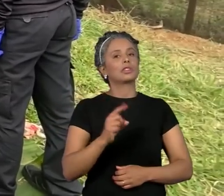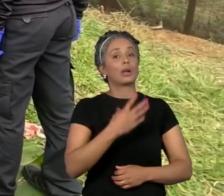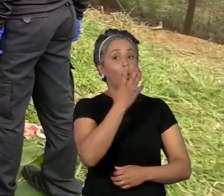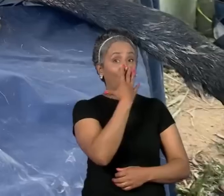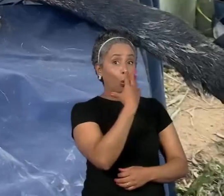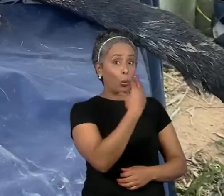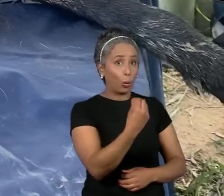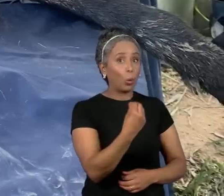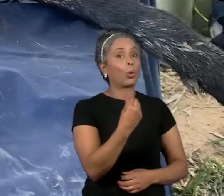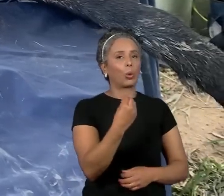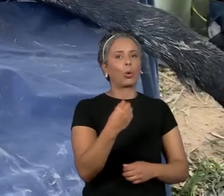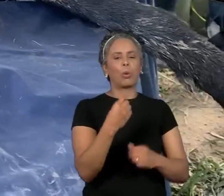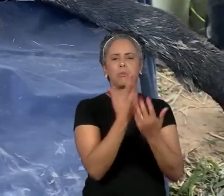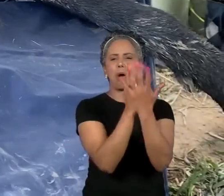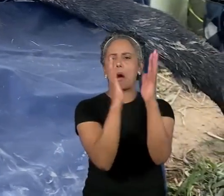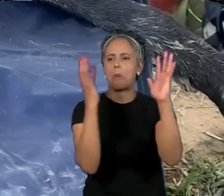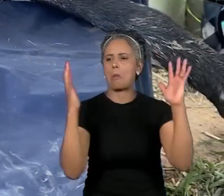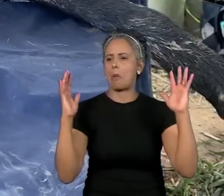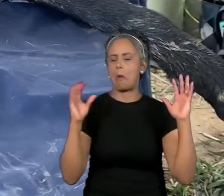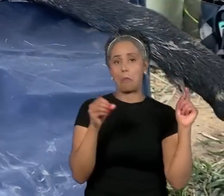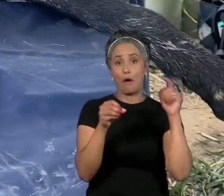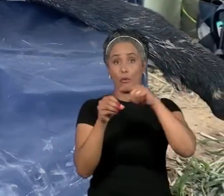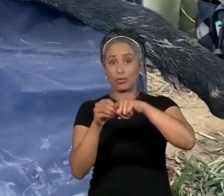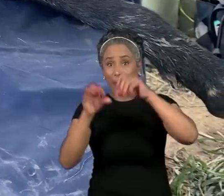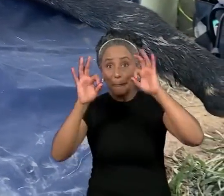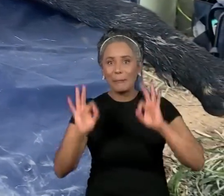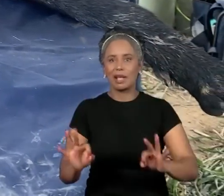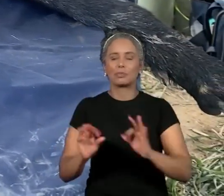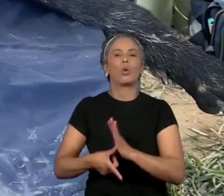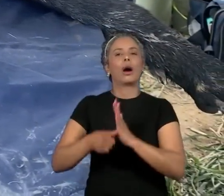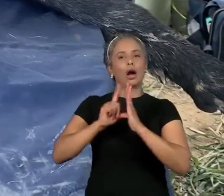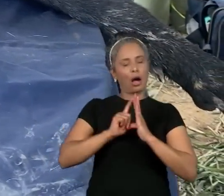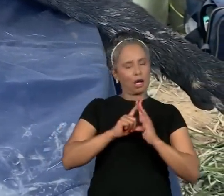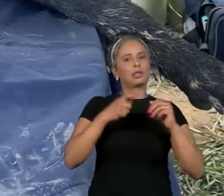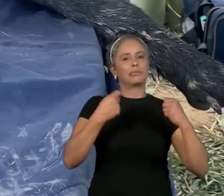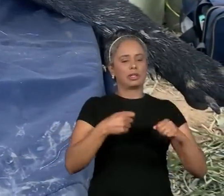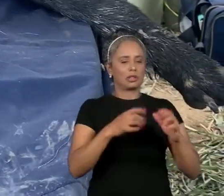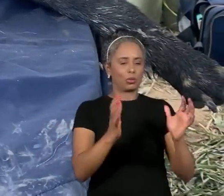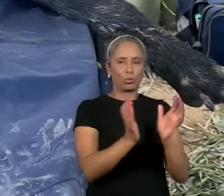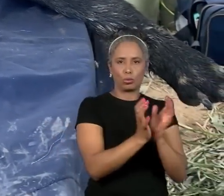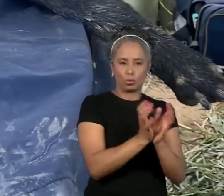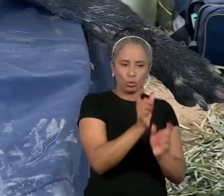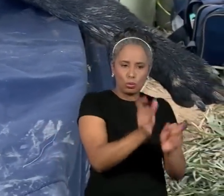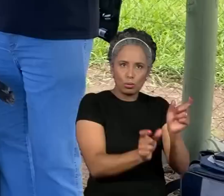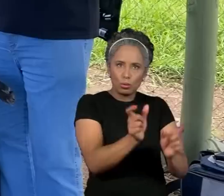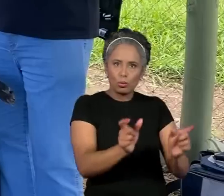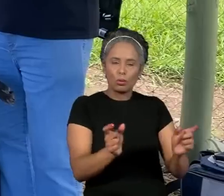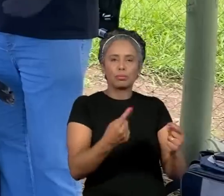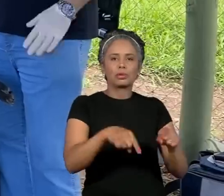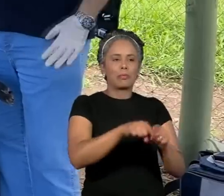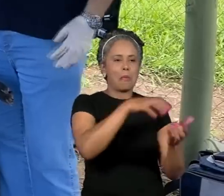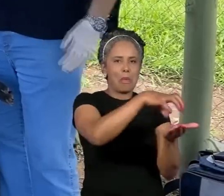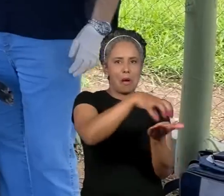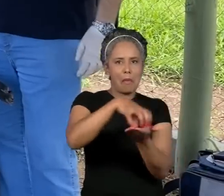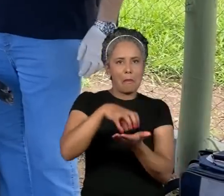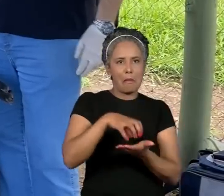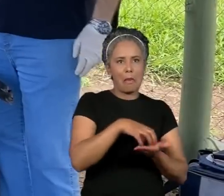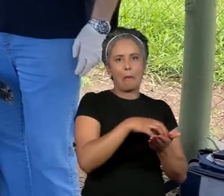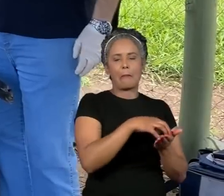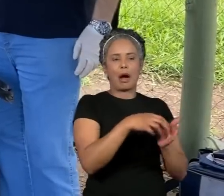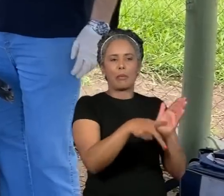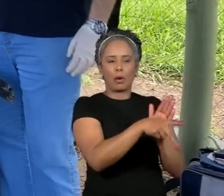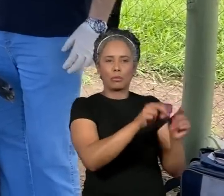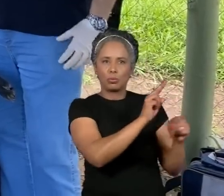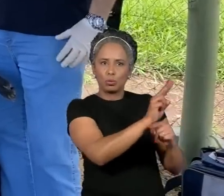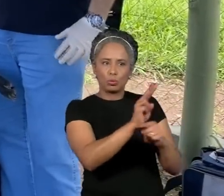onde veio, especialistas dos Institutos Procarnívoros e Líbio e o Centro Nacional de Pesquisa e Conservação de Mamíferos